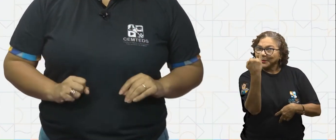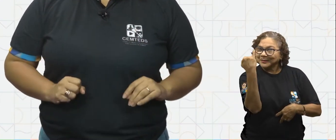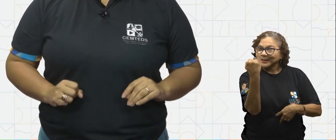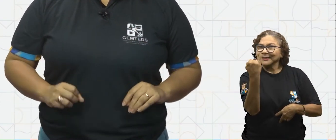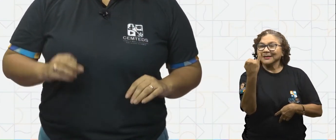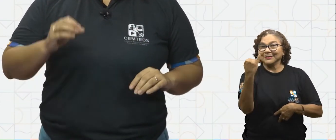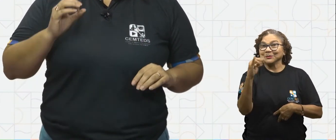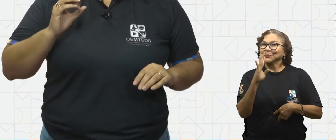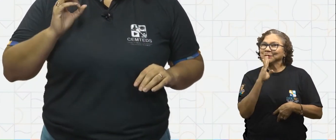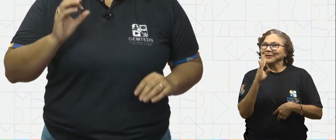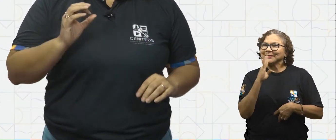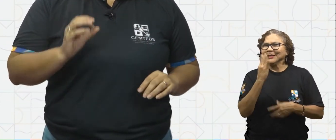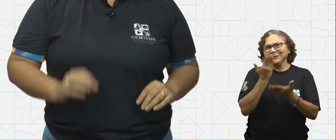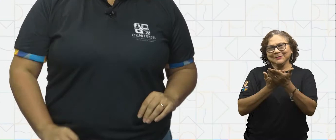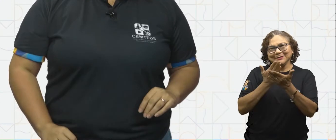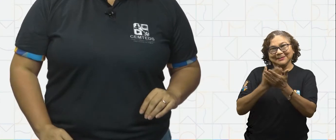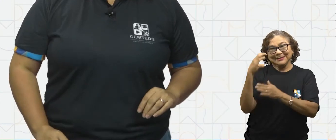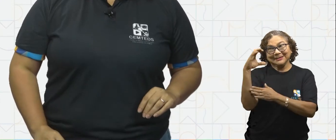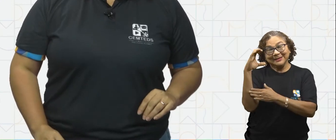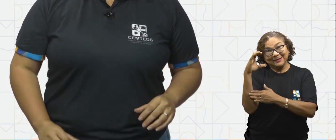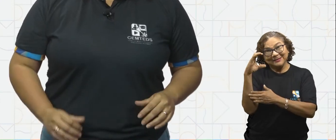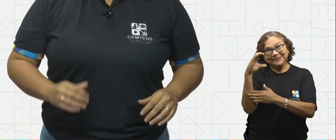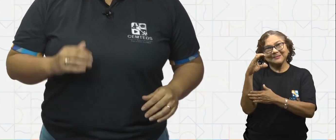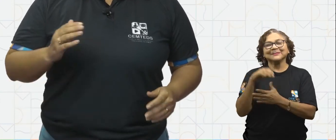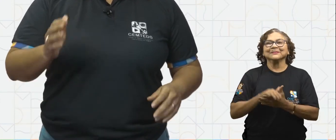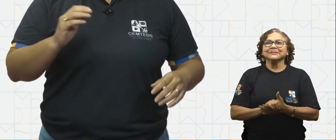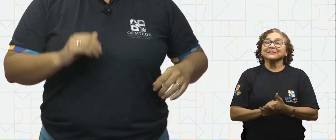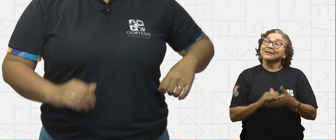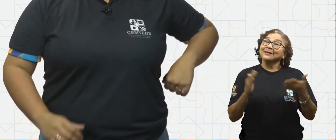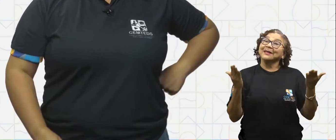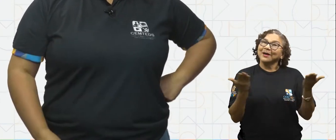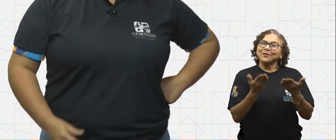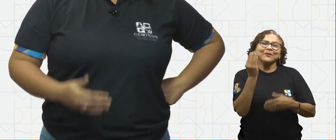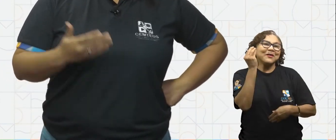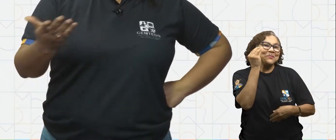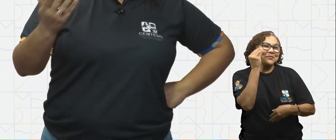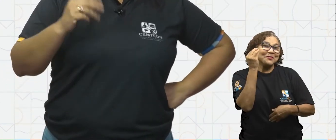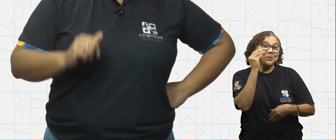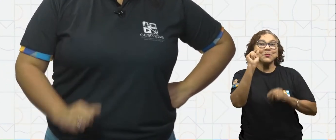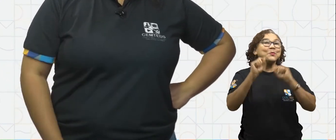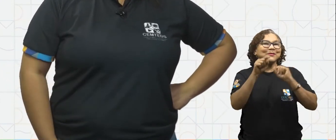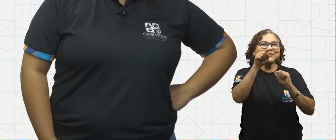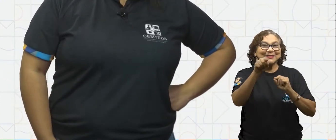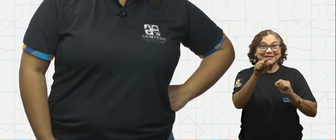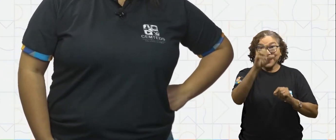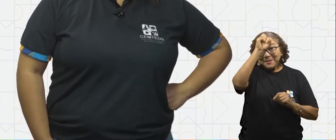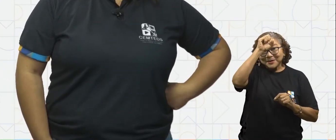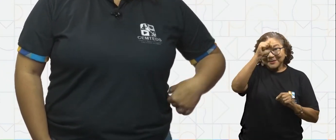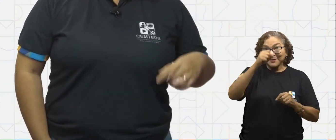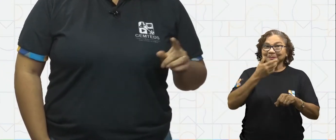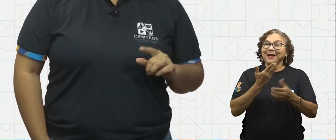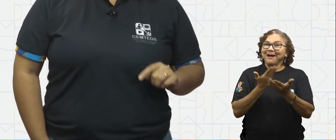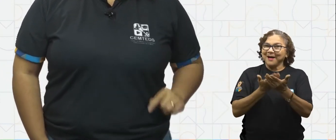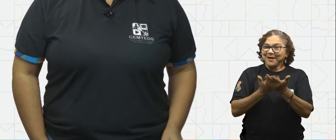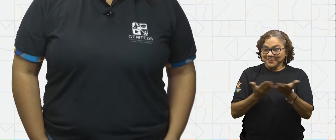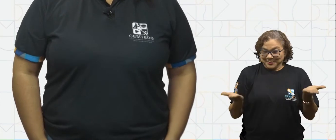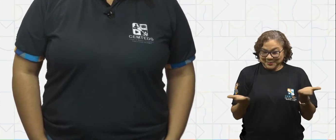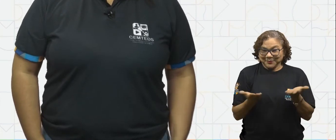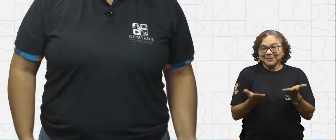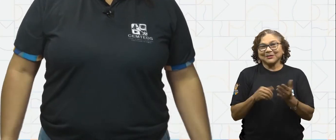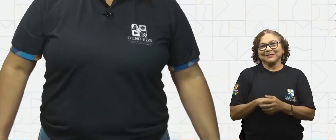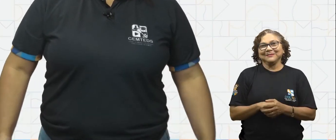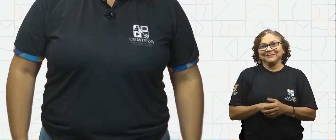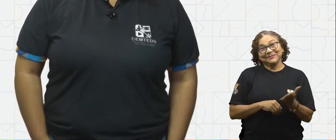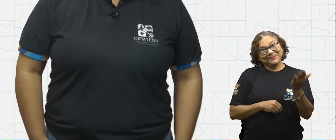mundo que nos cerca para termos mais saúde? Agora vamos testar o que aprendemos na aula de hoje. Acompanhe